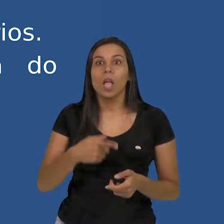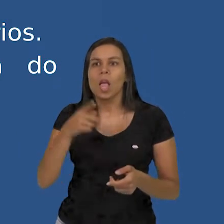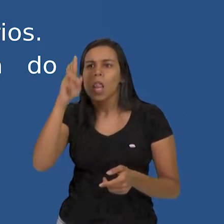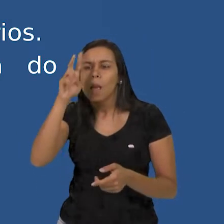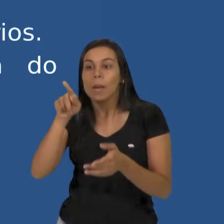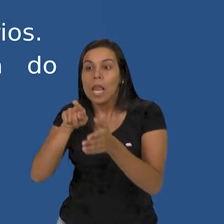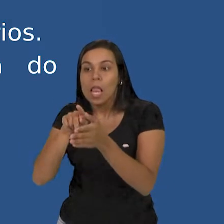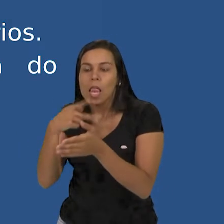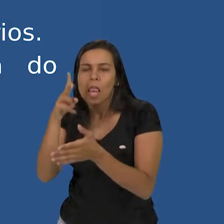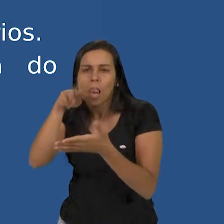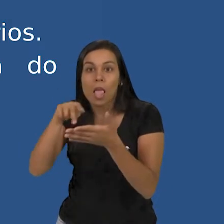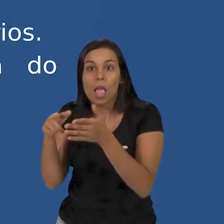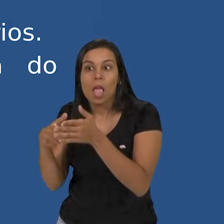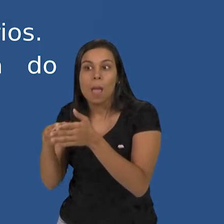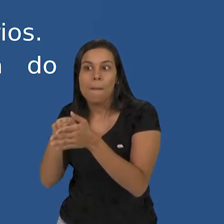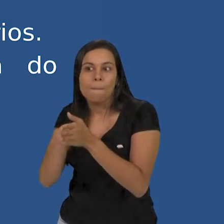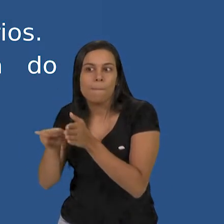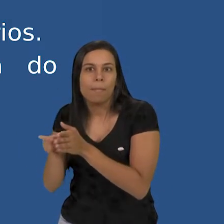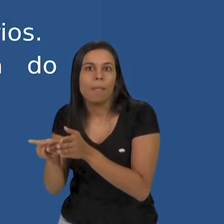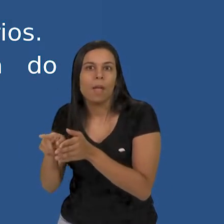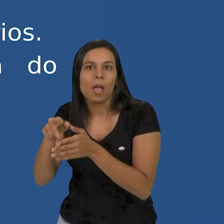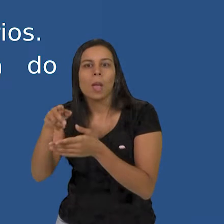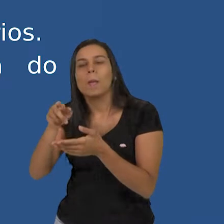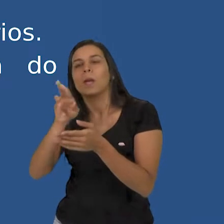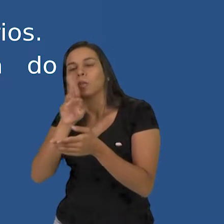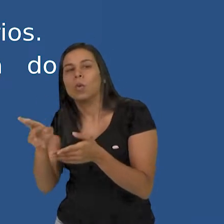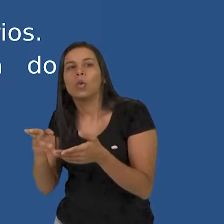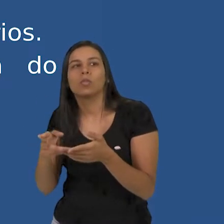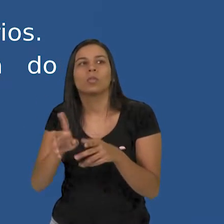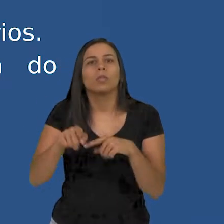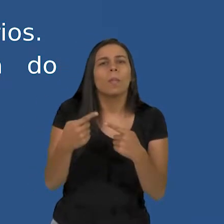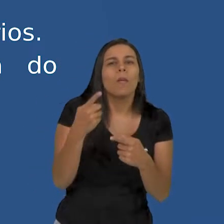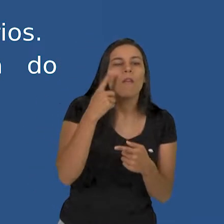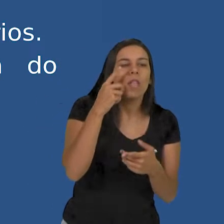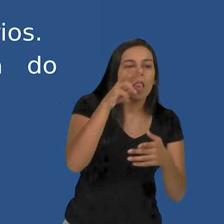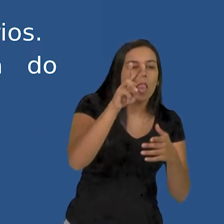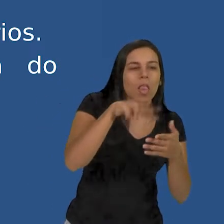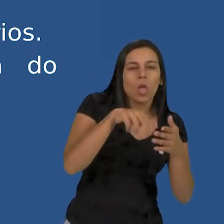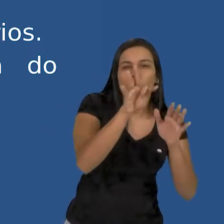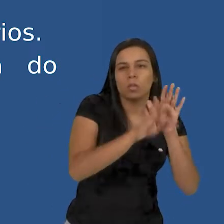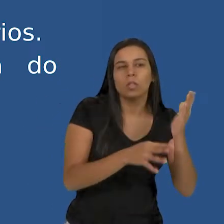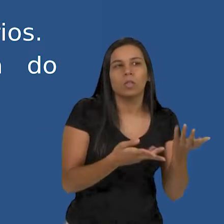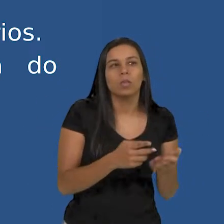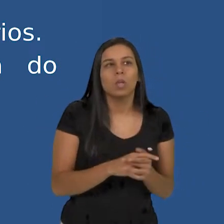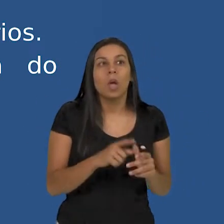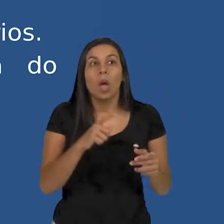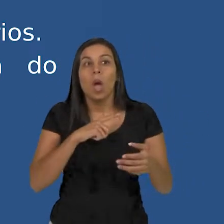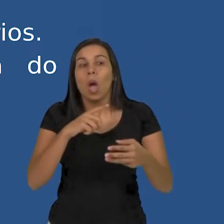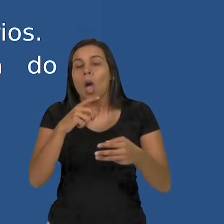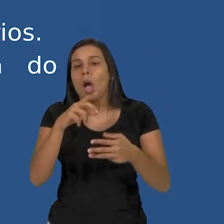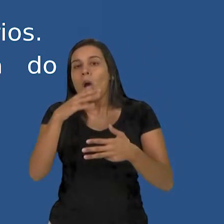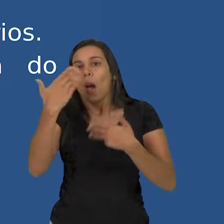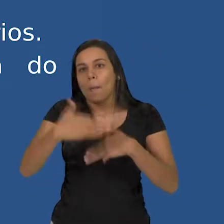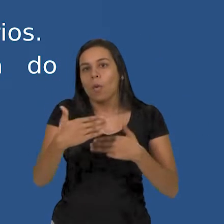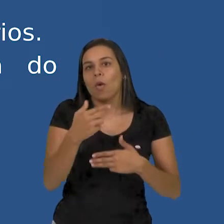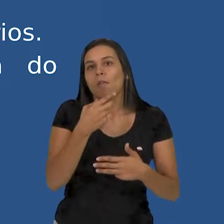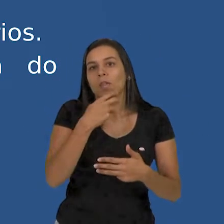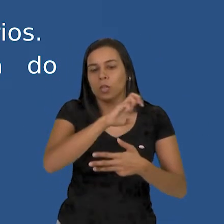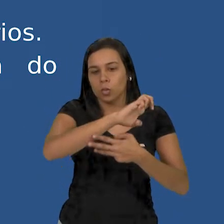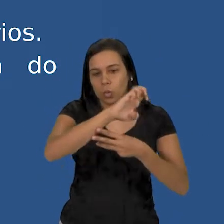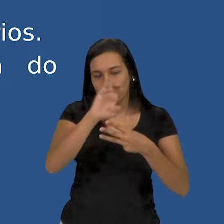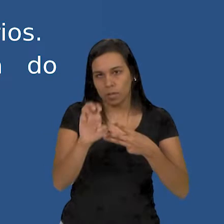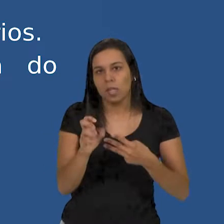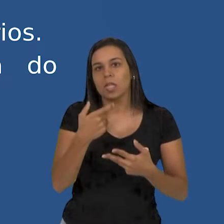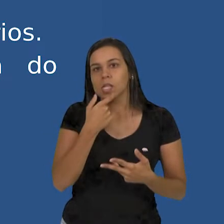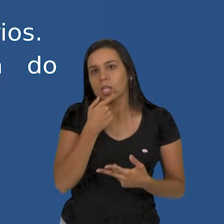aqui que a questão fala. A fase escolar, veja como eles contextualizam, né? Por isso que eu falo que a prova do Enem de inglês não é uma prova difícil. Já foi, hoje